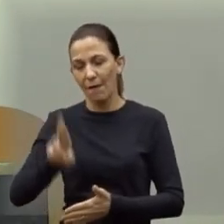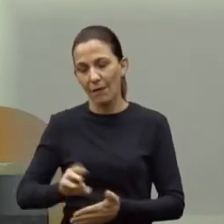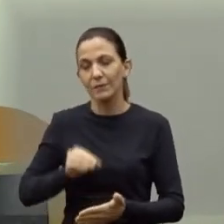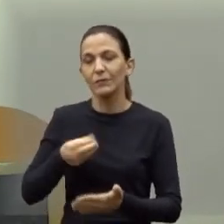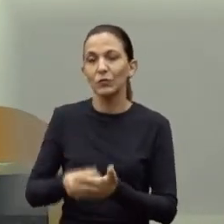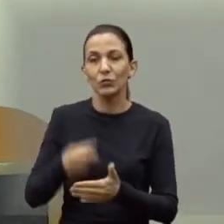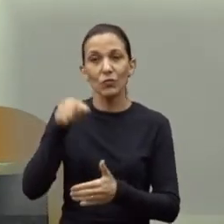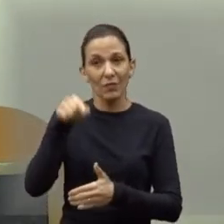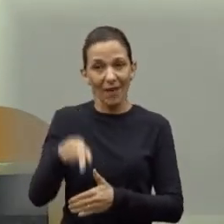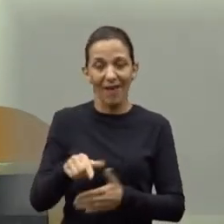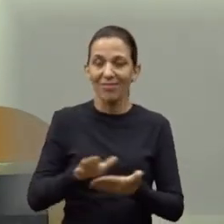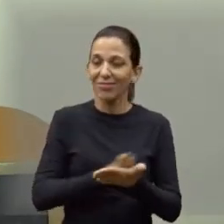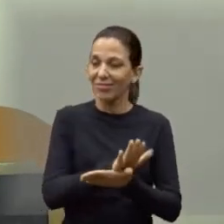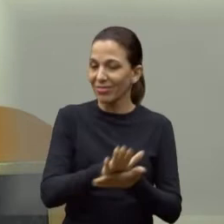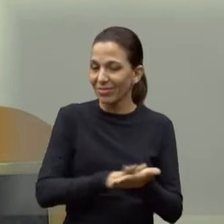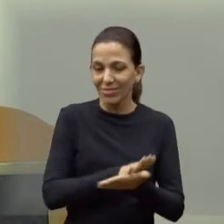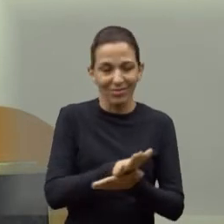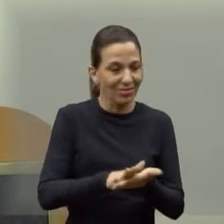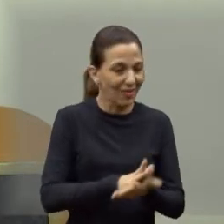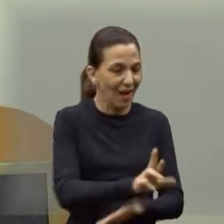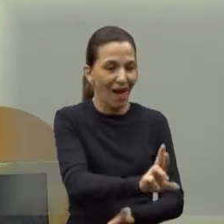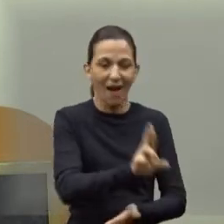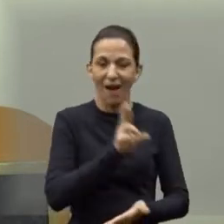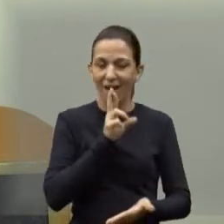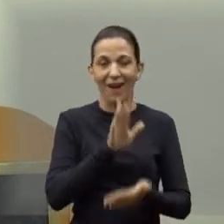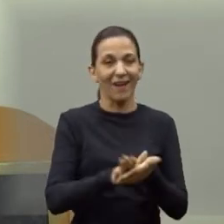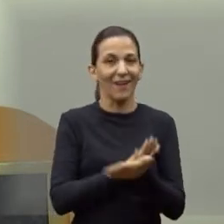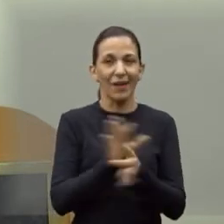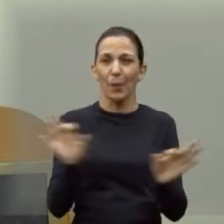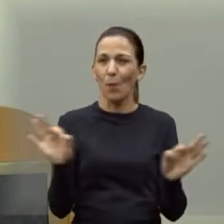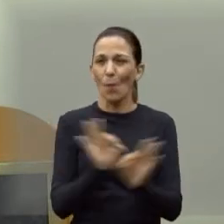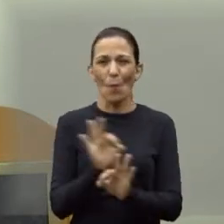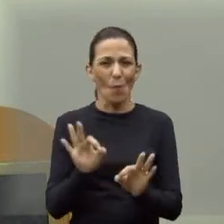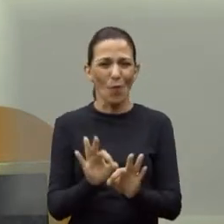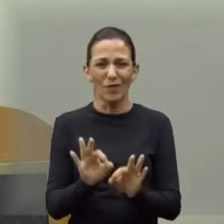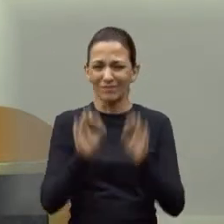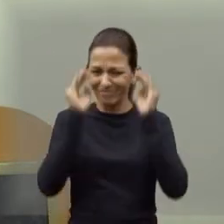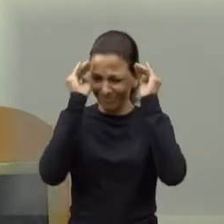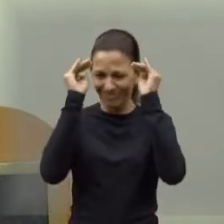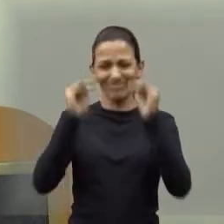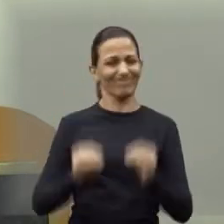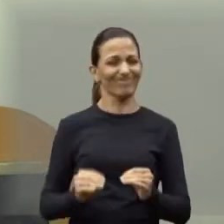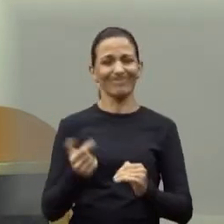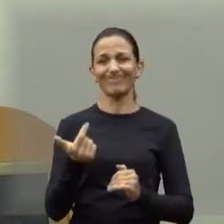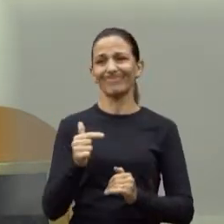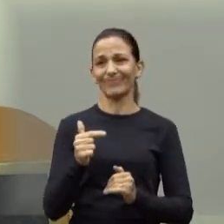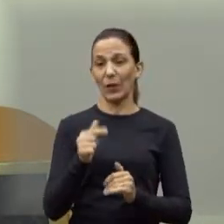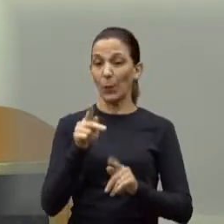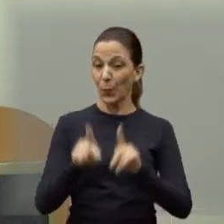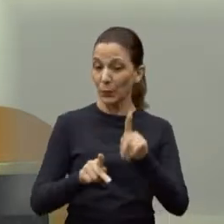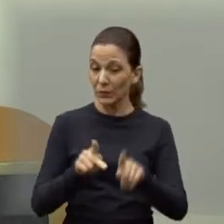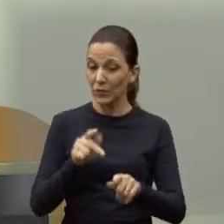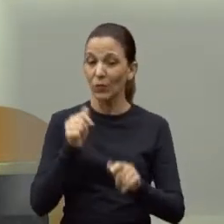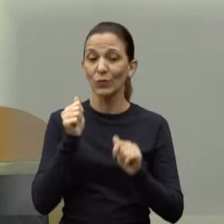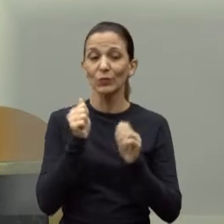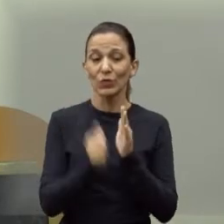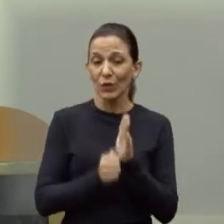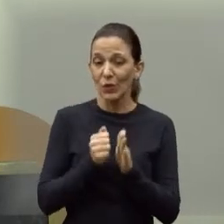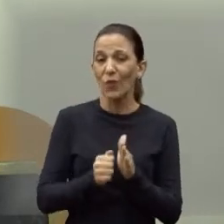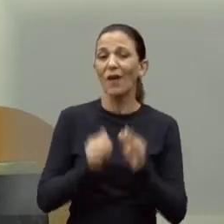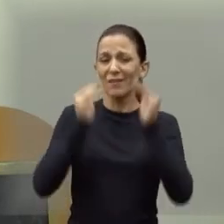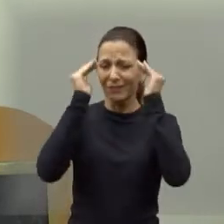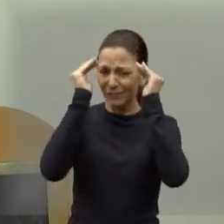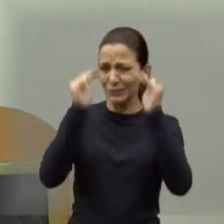R$ 300.063,90. Até agora não me foram apresentados. Falta de respeito não só a esse vereador, mas à população de Araraquara, que paga